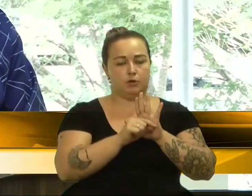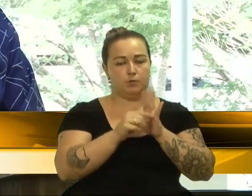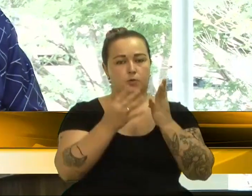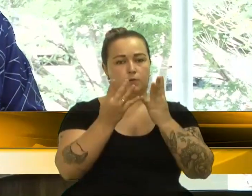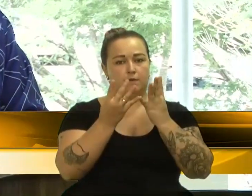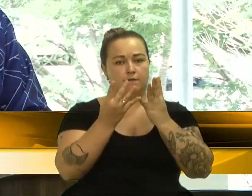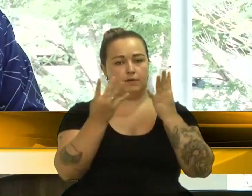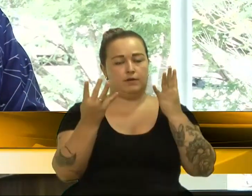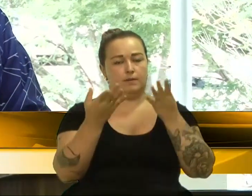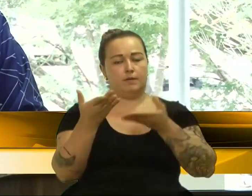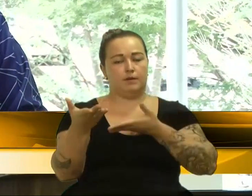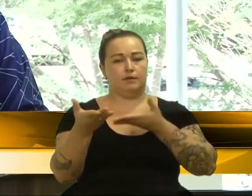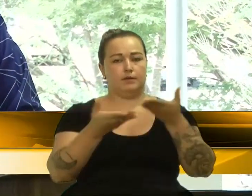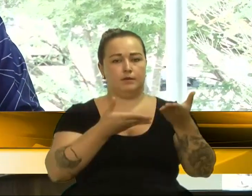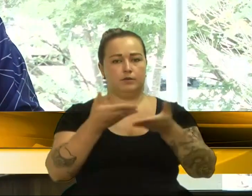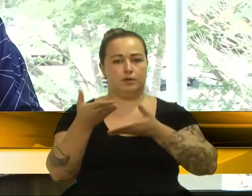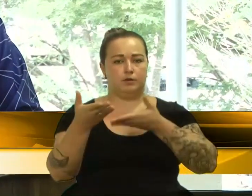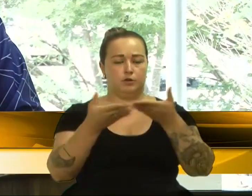para atendimento e